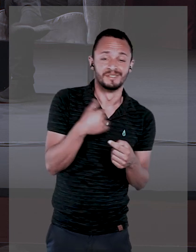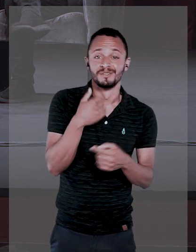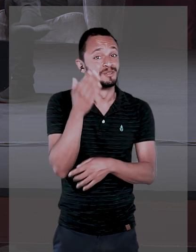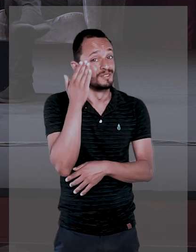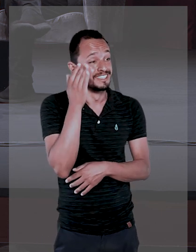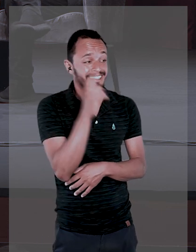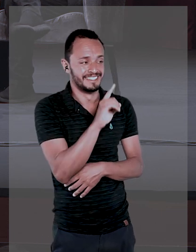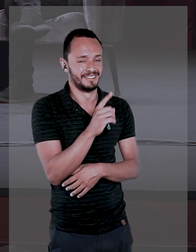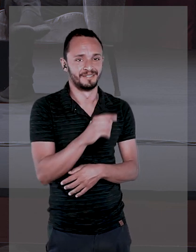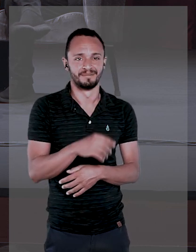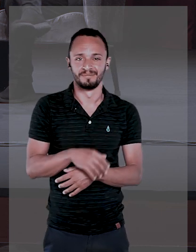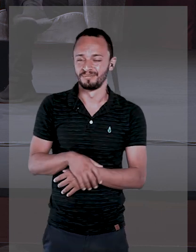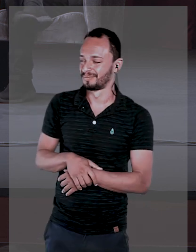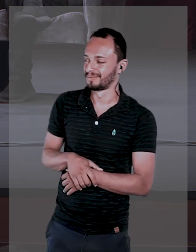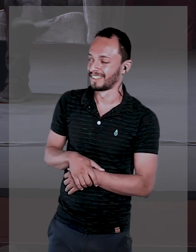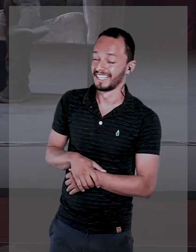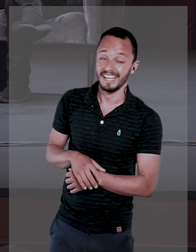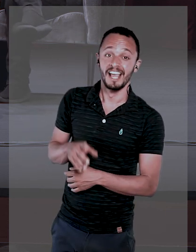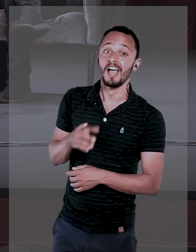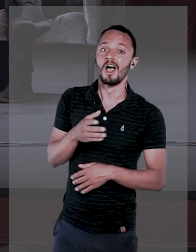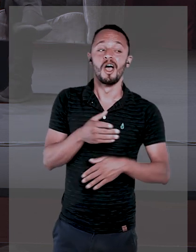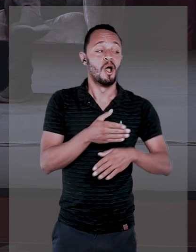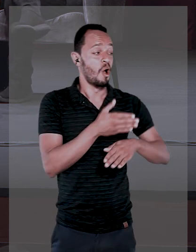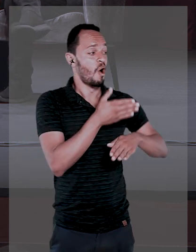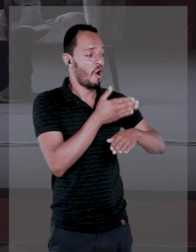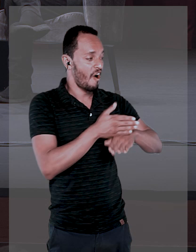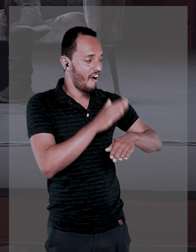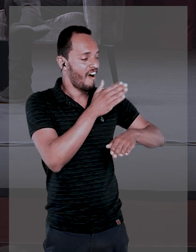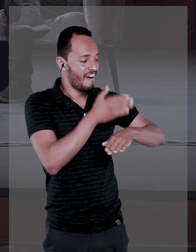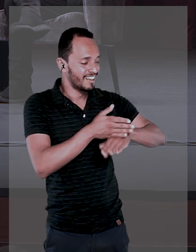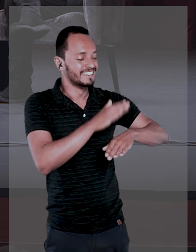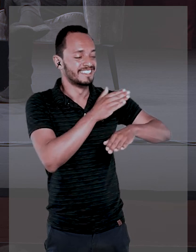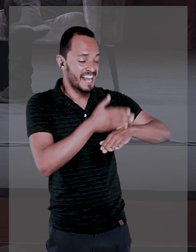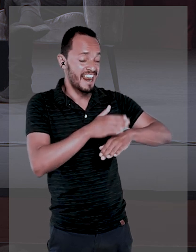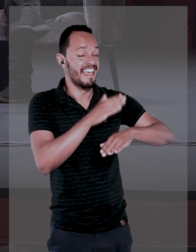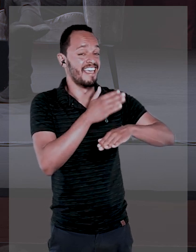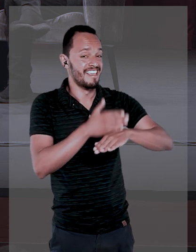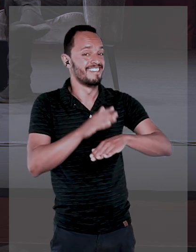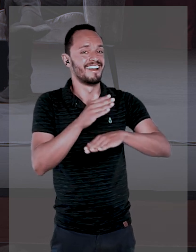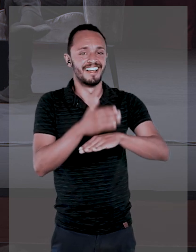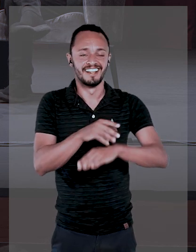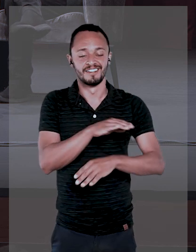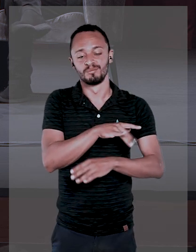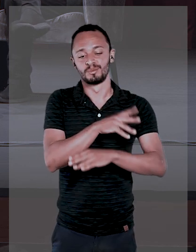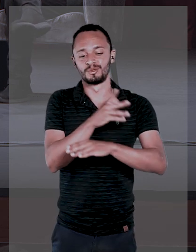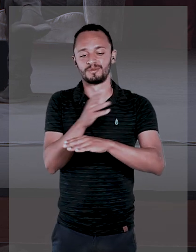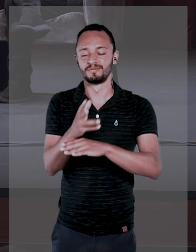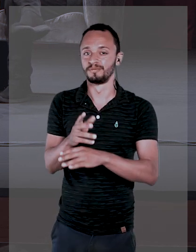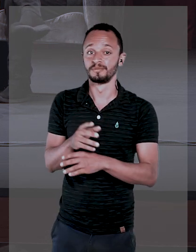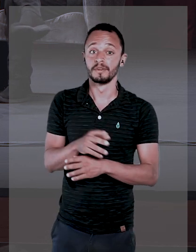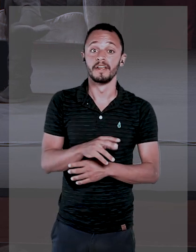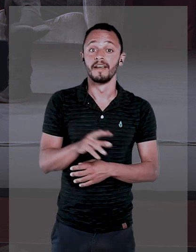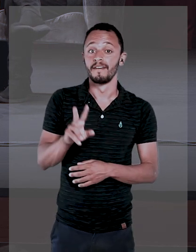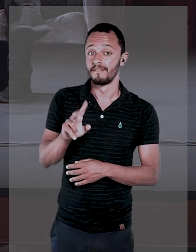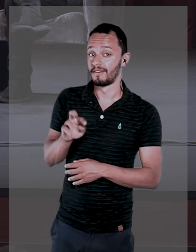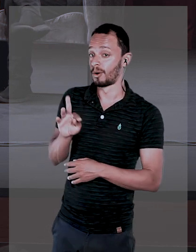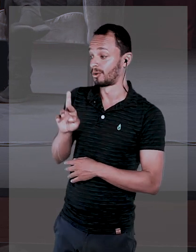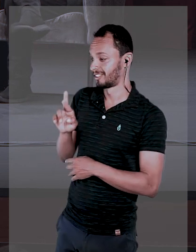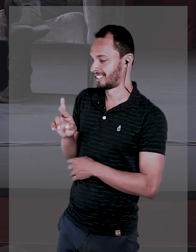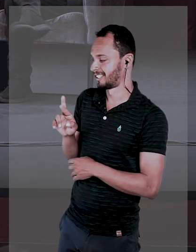agora, você entra depois. Eu não entendo nada. Horas de treinamento. Eu acho milagre assim. Ou dias de